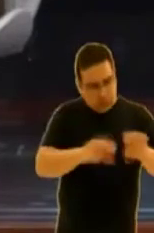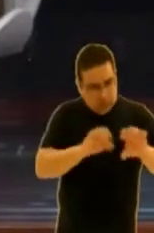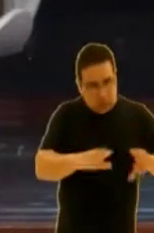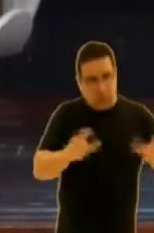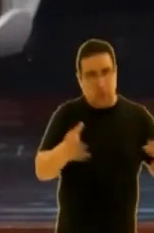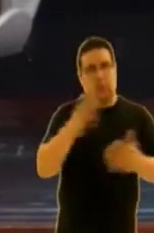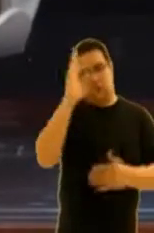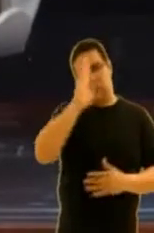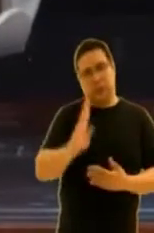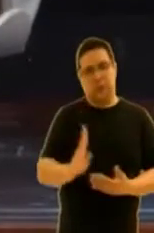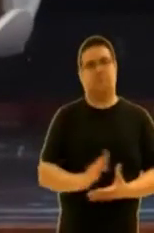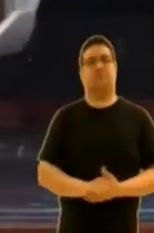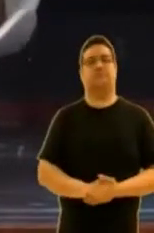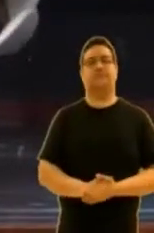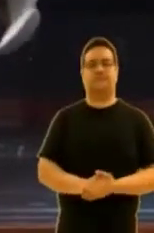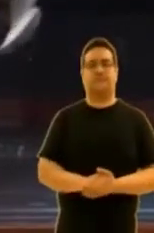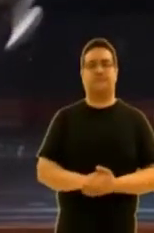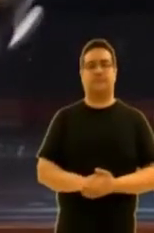brasileira.